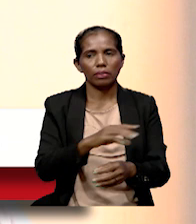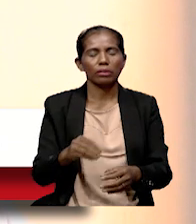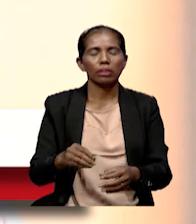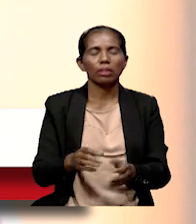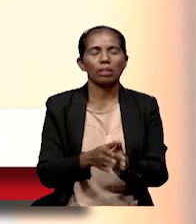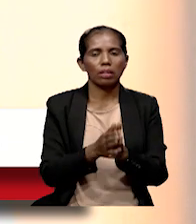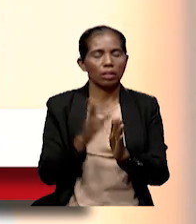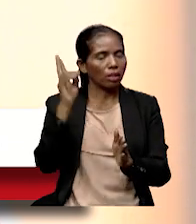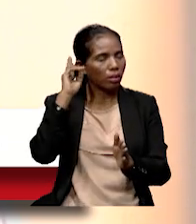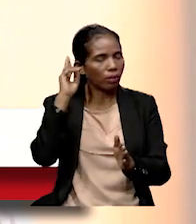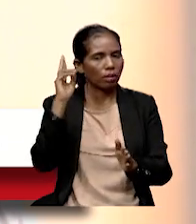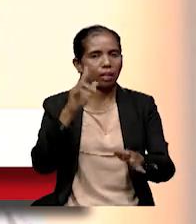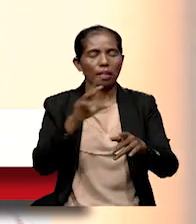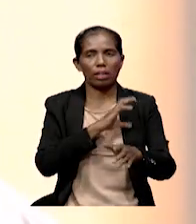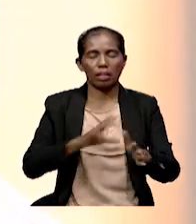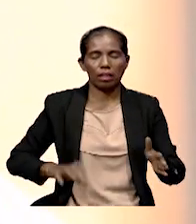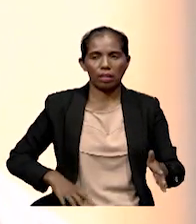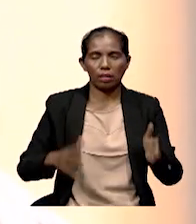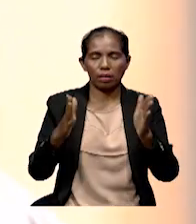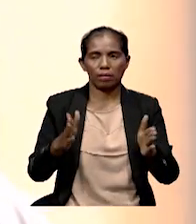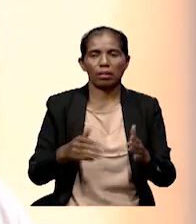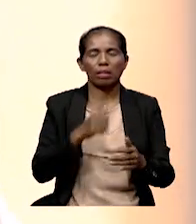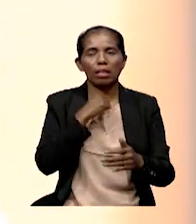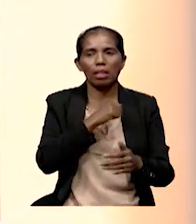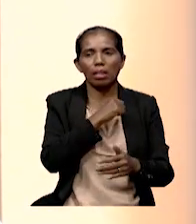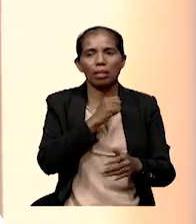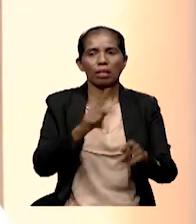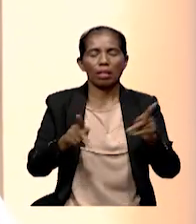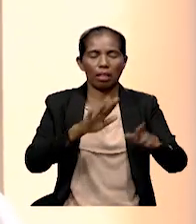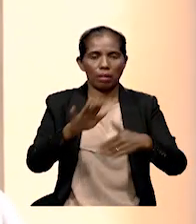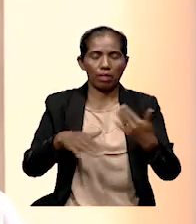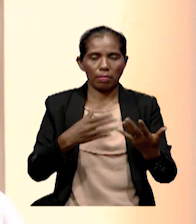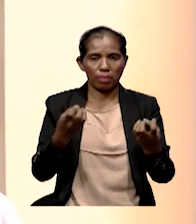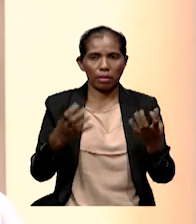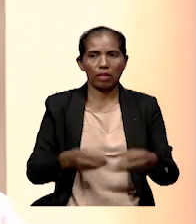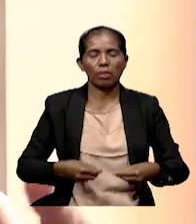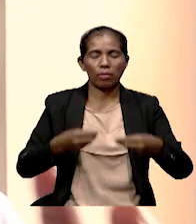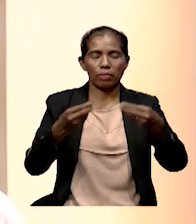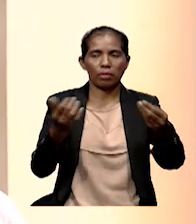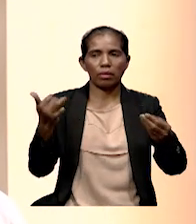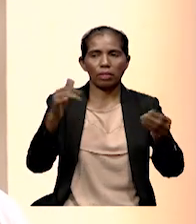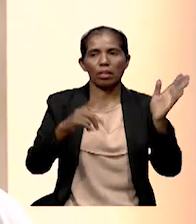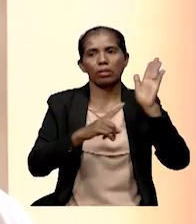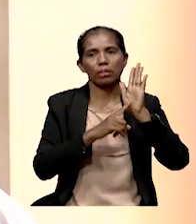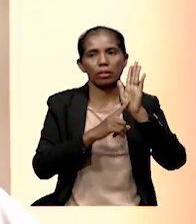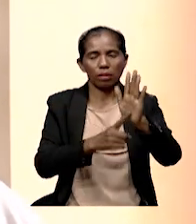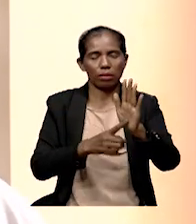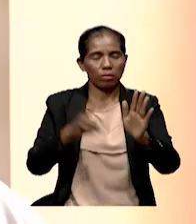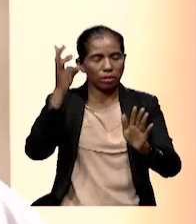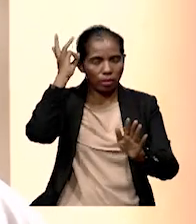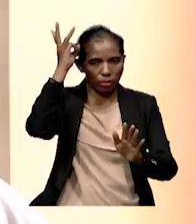Rona, Sarani Barak, e Amluli, Ema Oi, Nebe Fo, Sirani, hatudo sirania